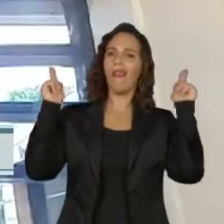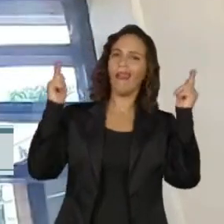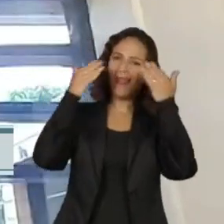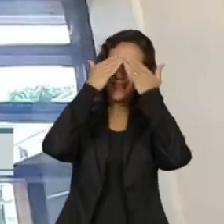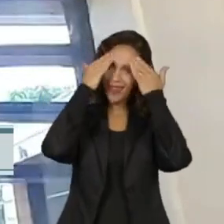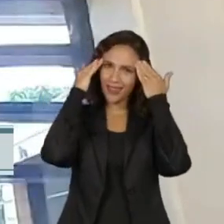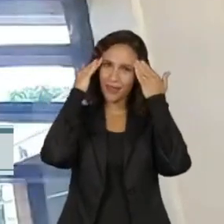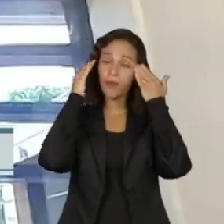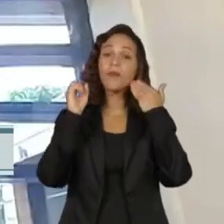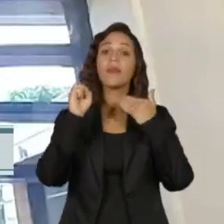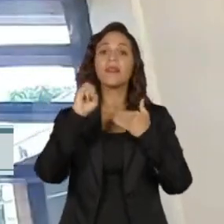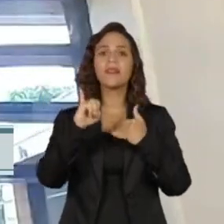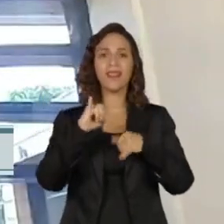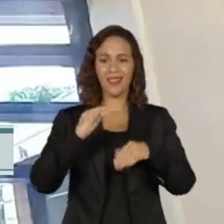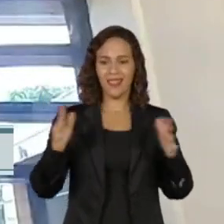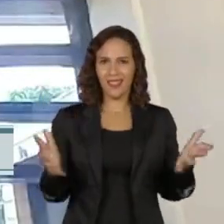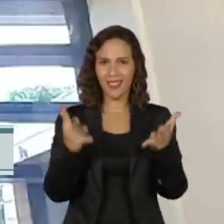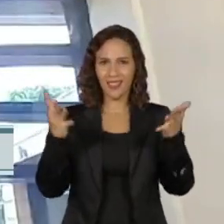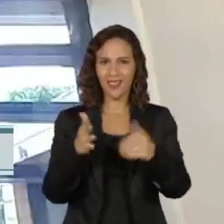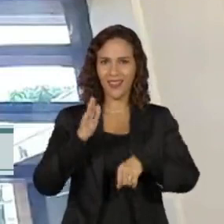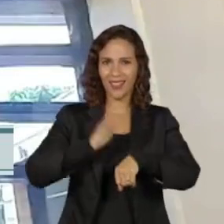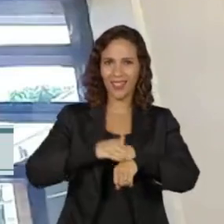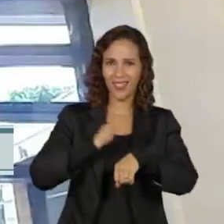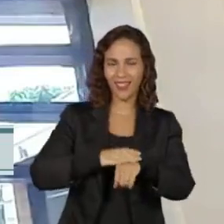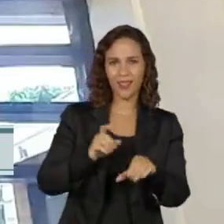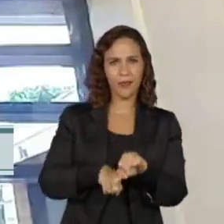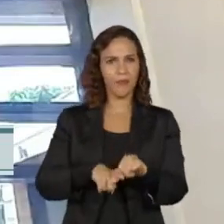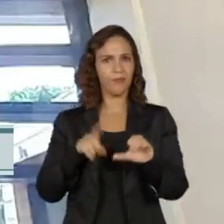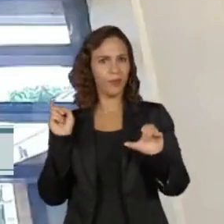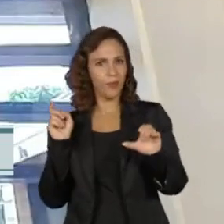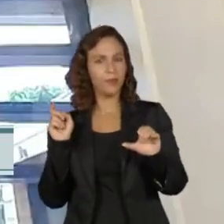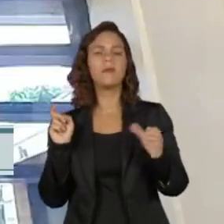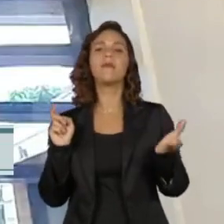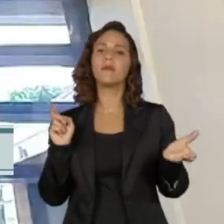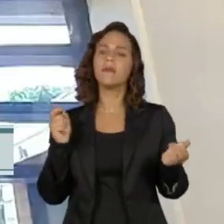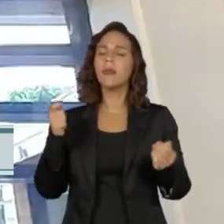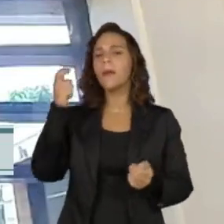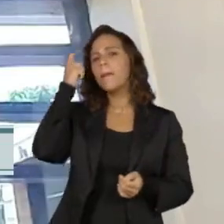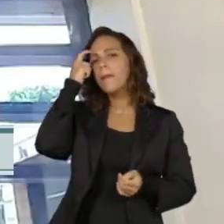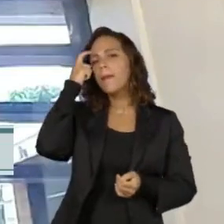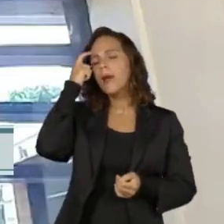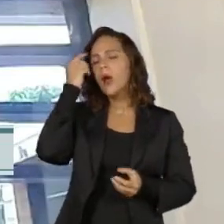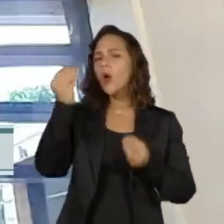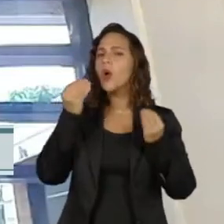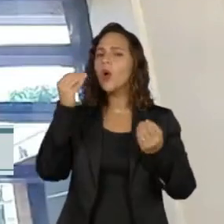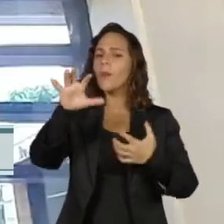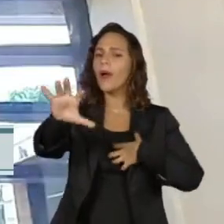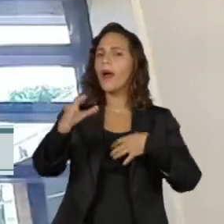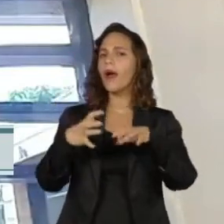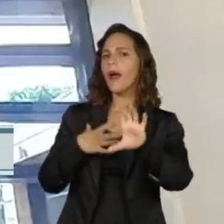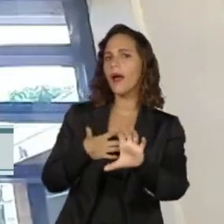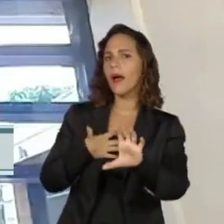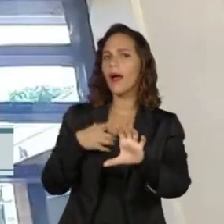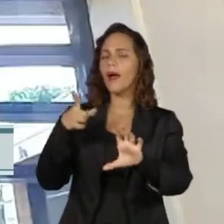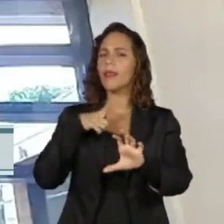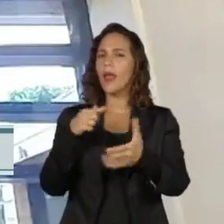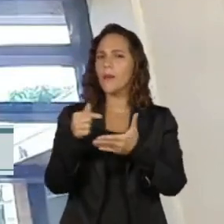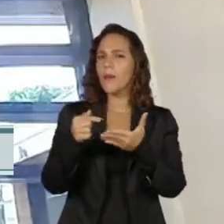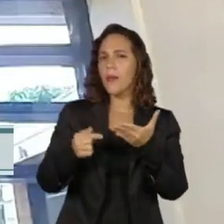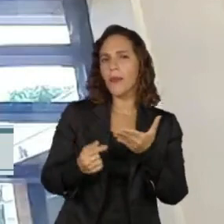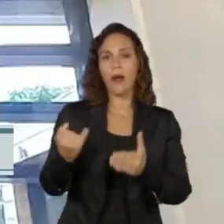falamos em desenvolver independência e autonomia, a gente vai pensar em entender quais dessas atividades